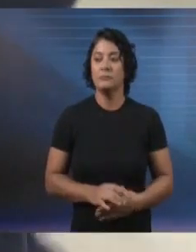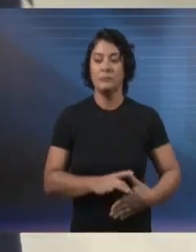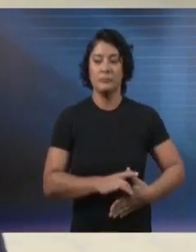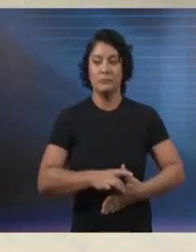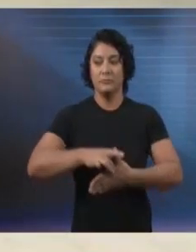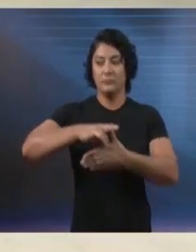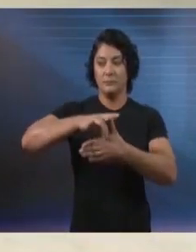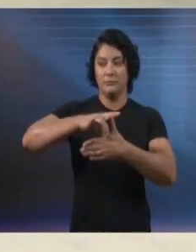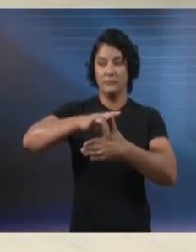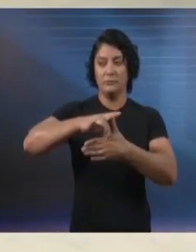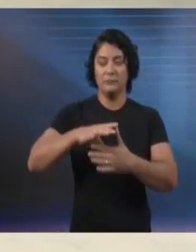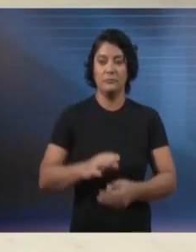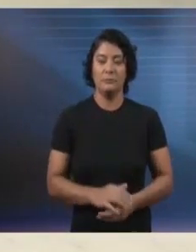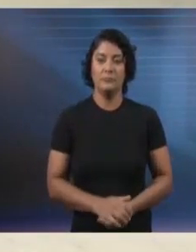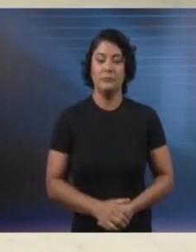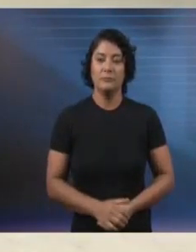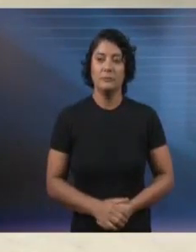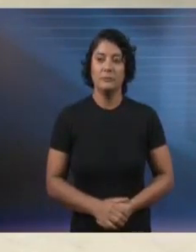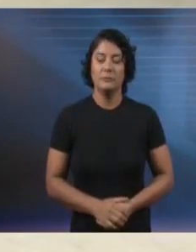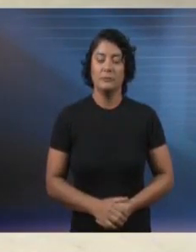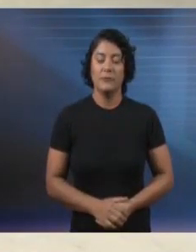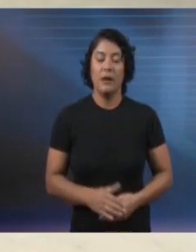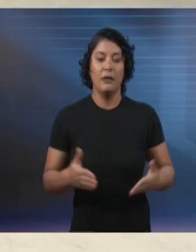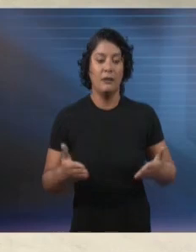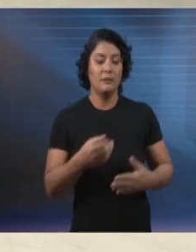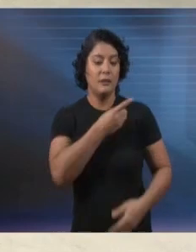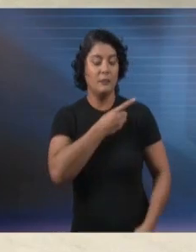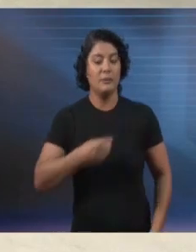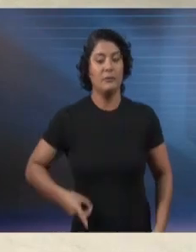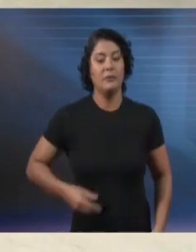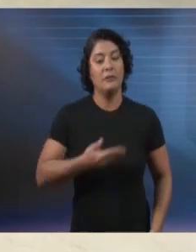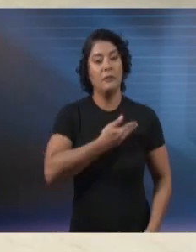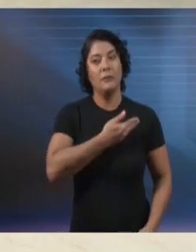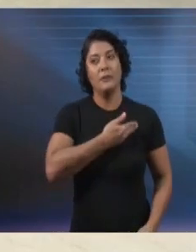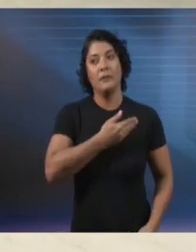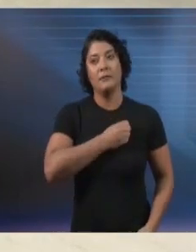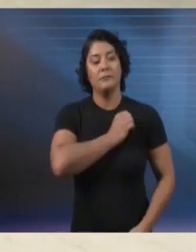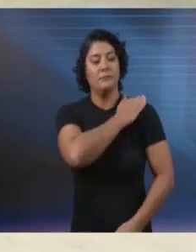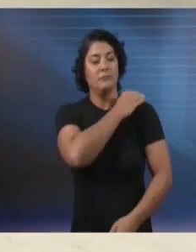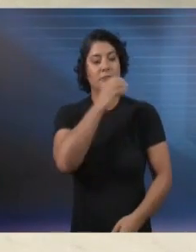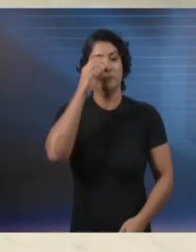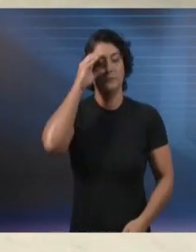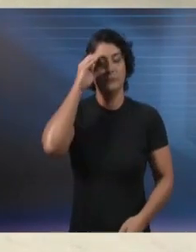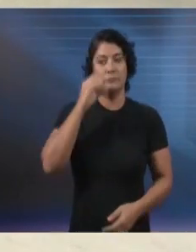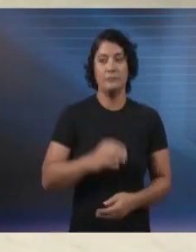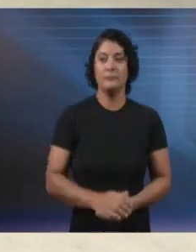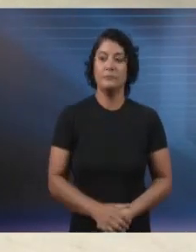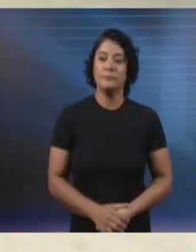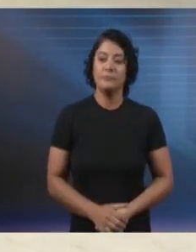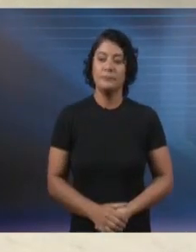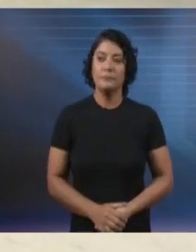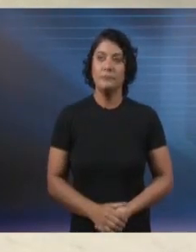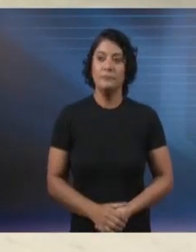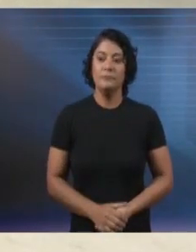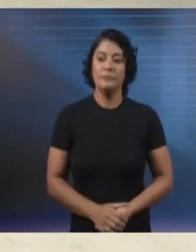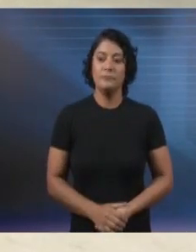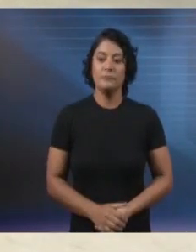às lideranças. Passa a palavra ao deputado e amigo Coronel Azevedo.